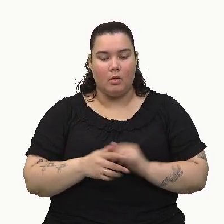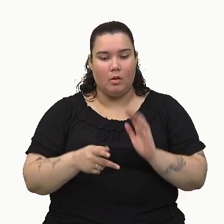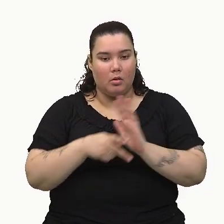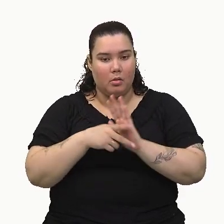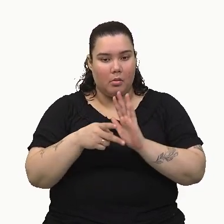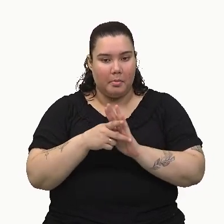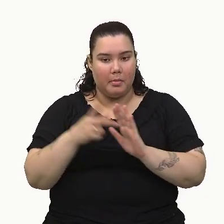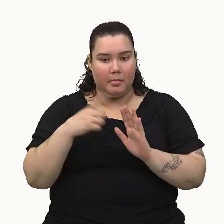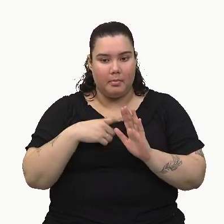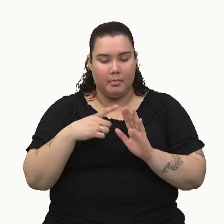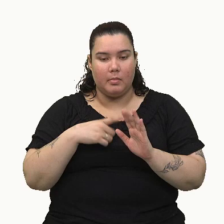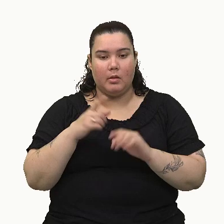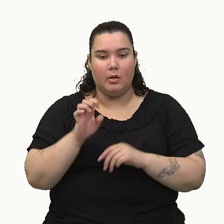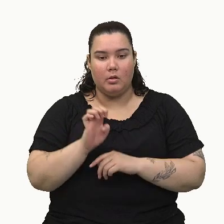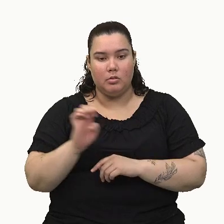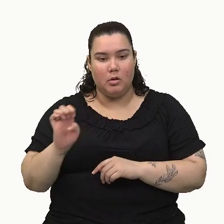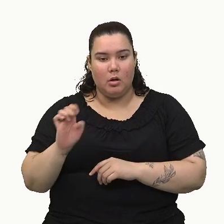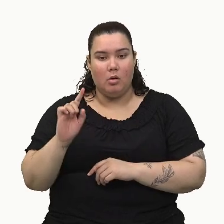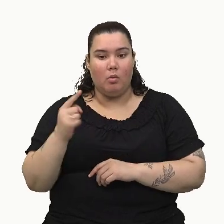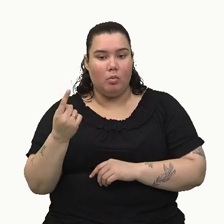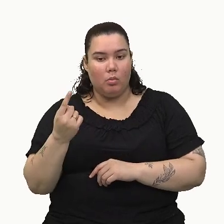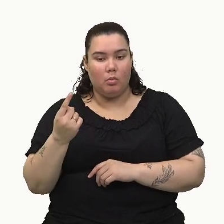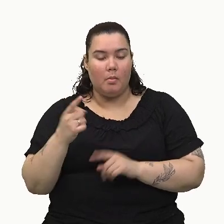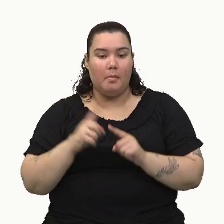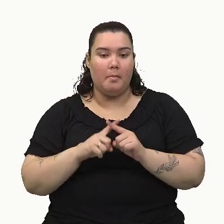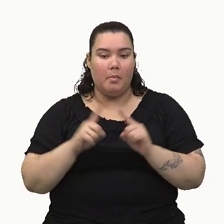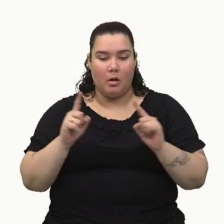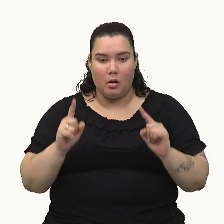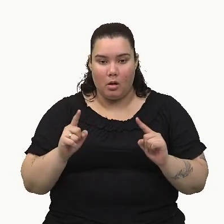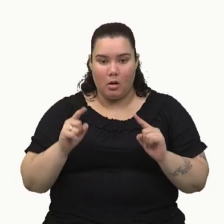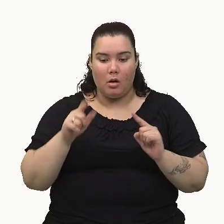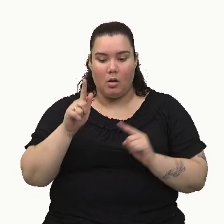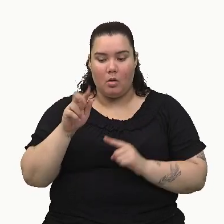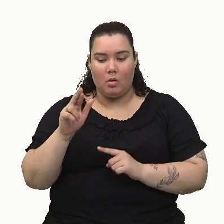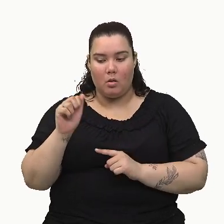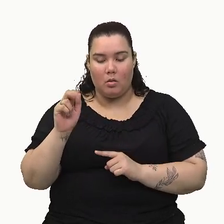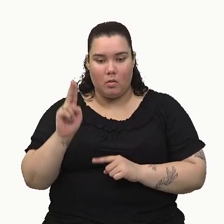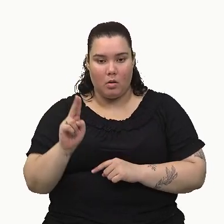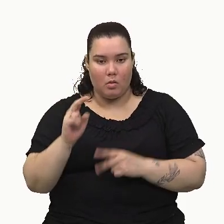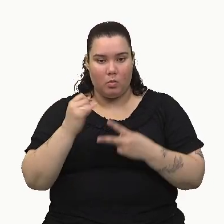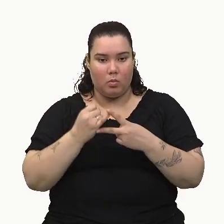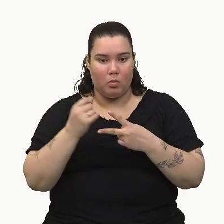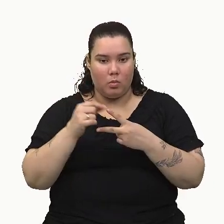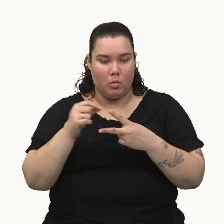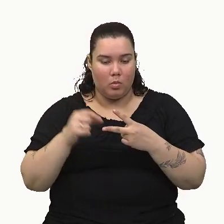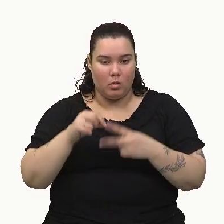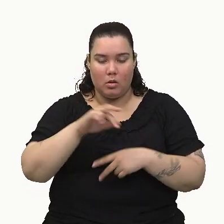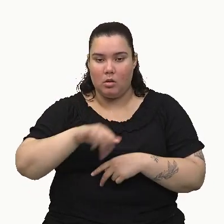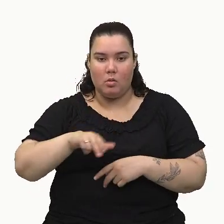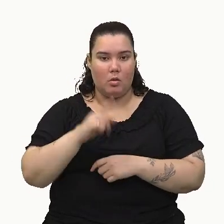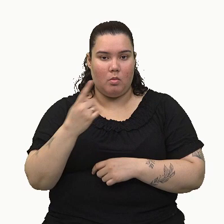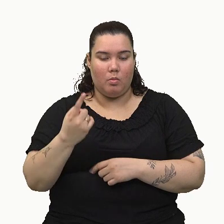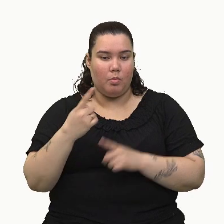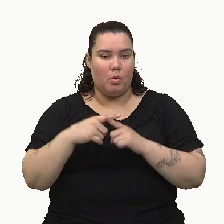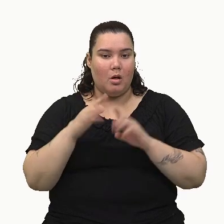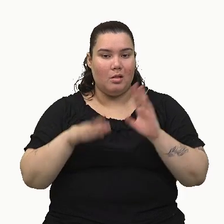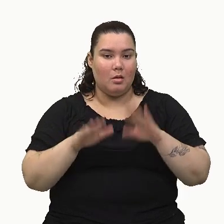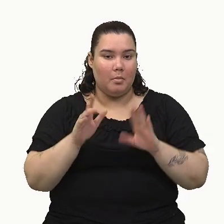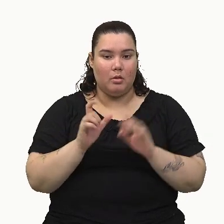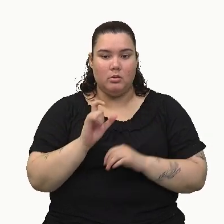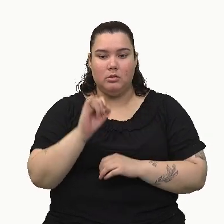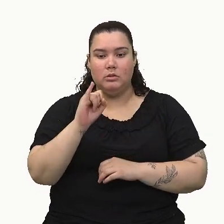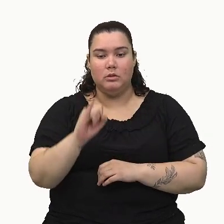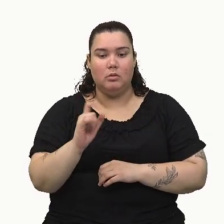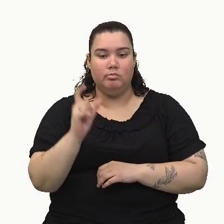polinômio que está mais à esquerda é 1. Mas o grau do polinômio não é 1. Por quê? Porque independente da